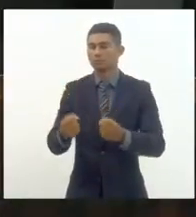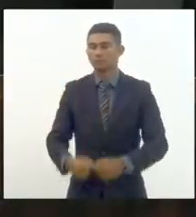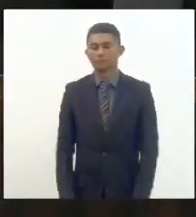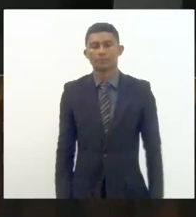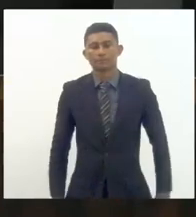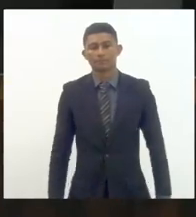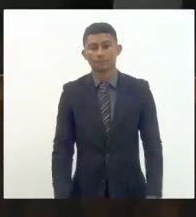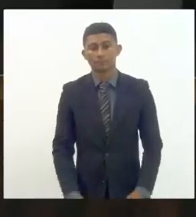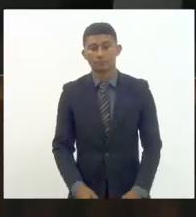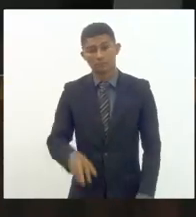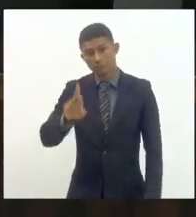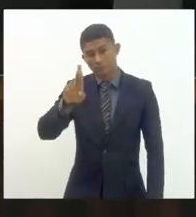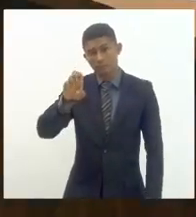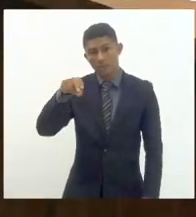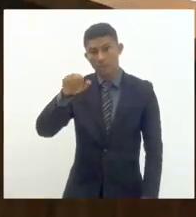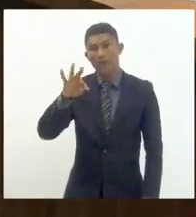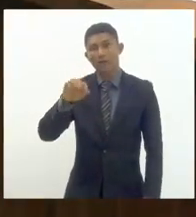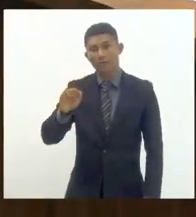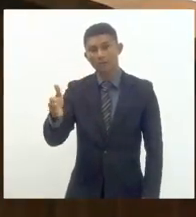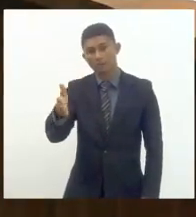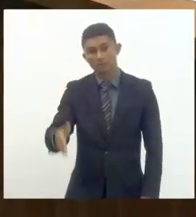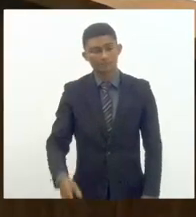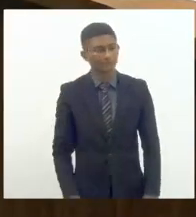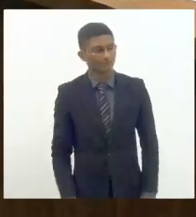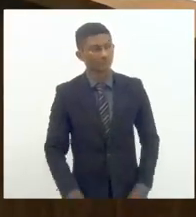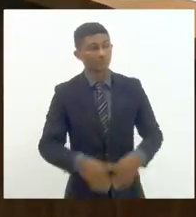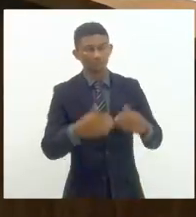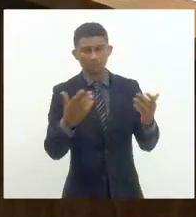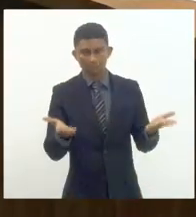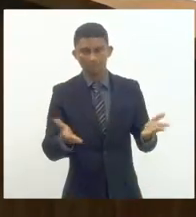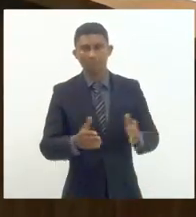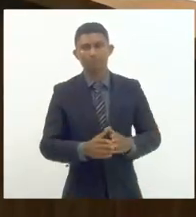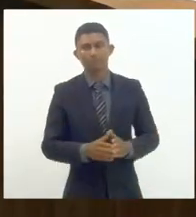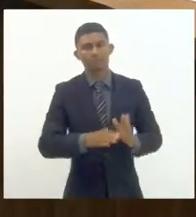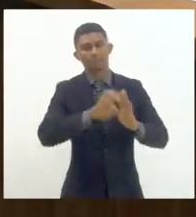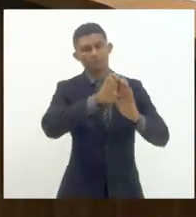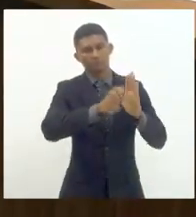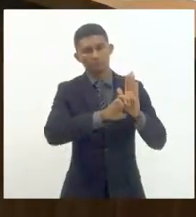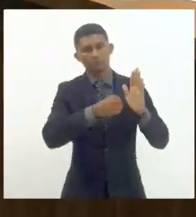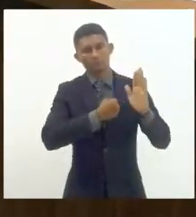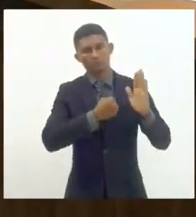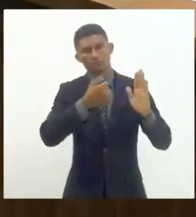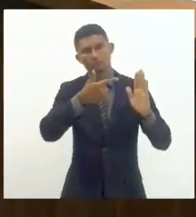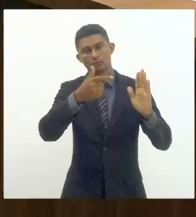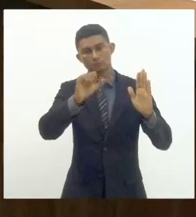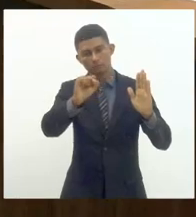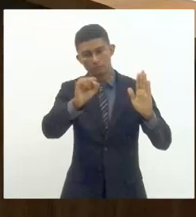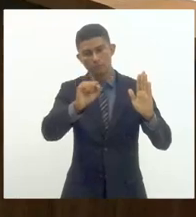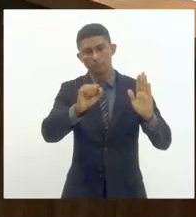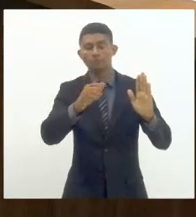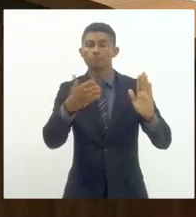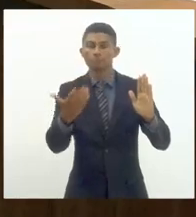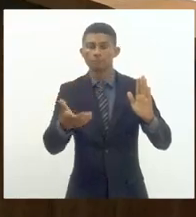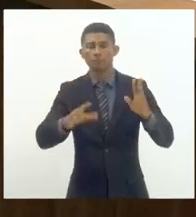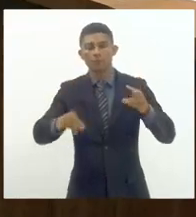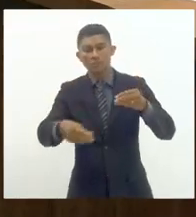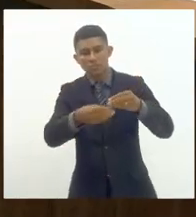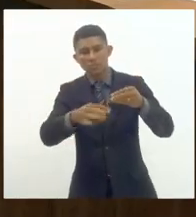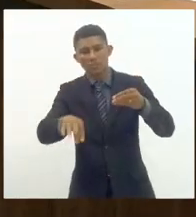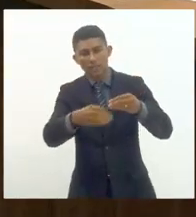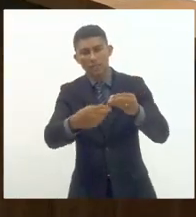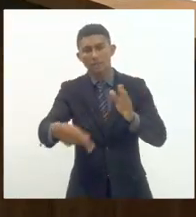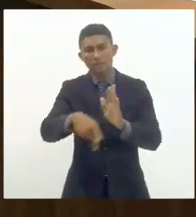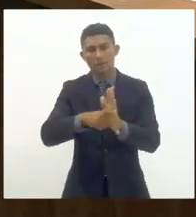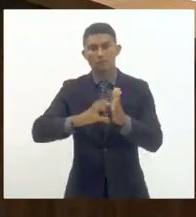Deputada Renata. Senhor presidente, já que incorporou a emenda 28, seguem os destaques da bancada